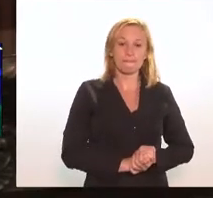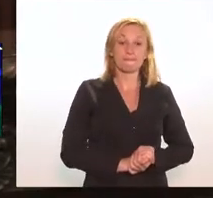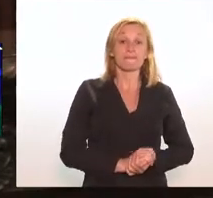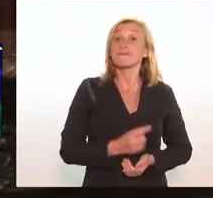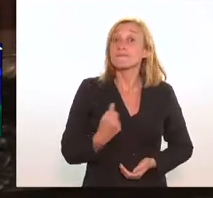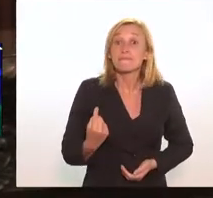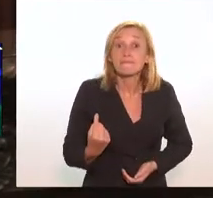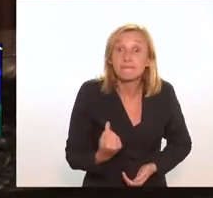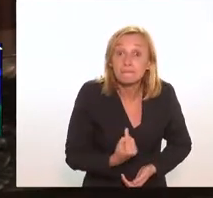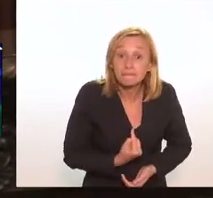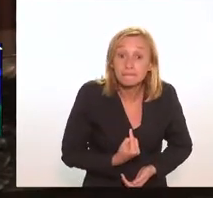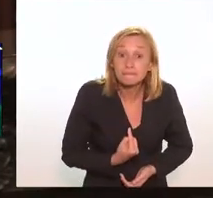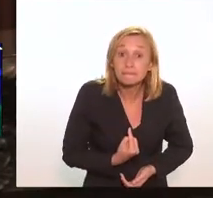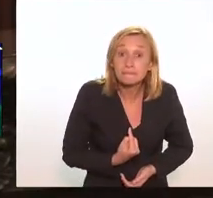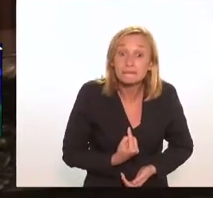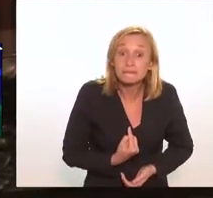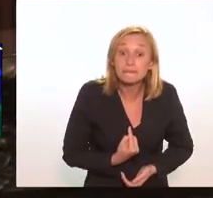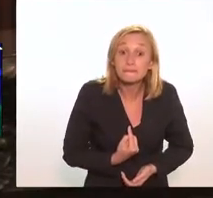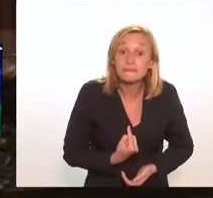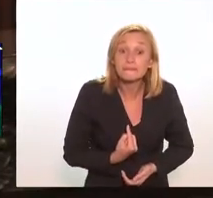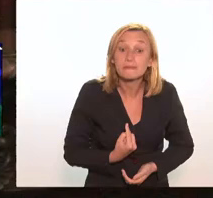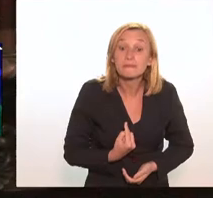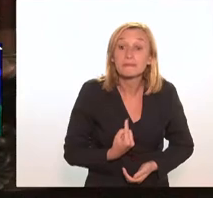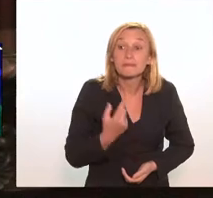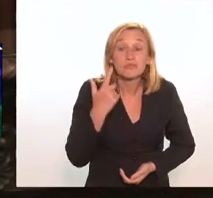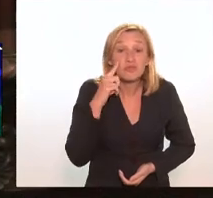Nós não estamos diante disso.